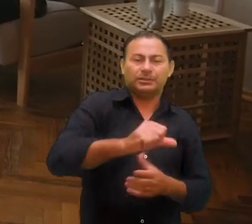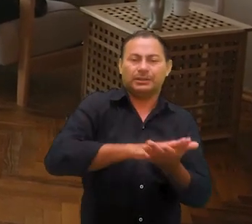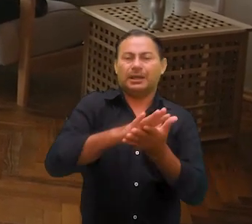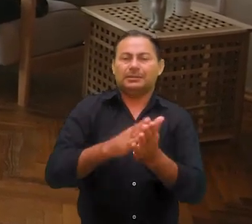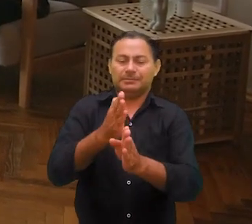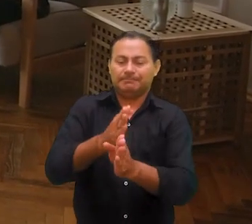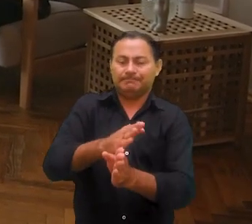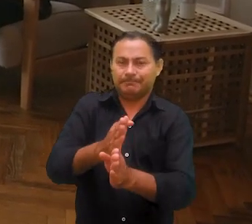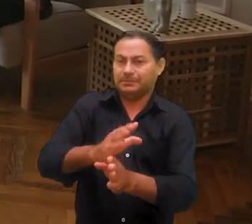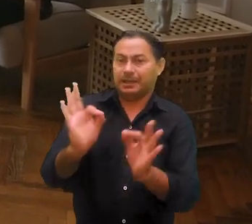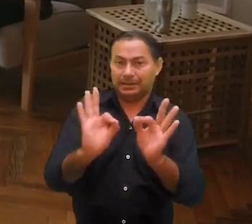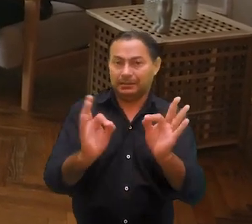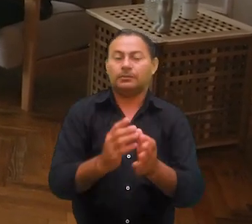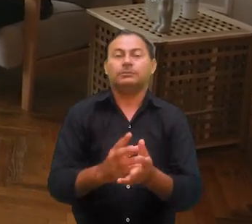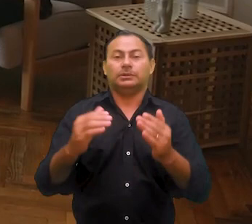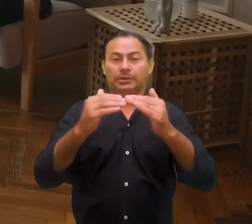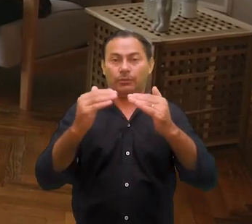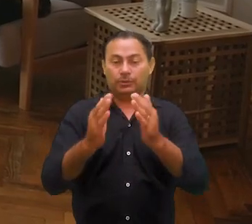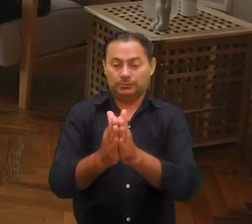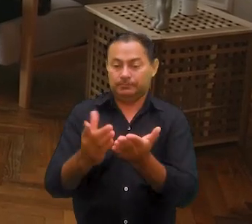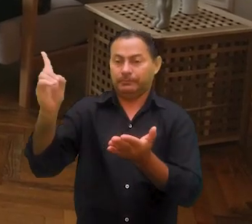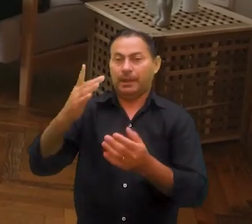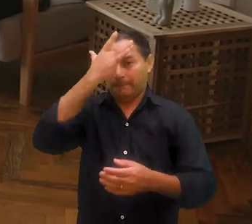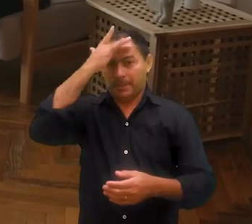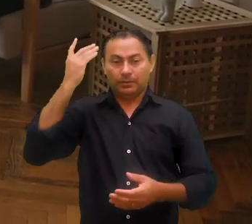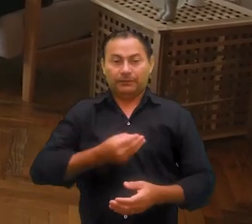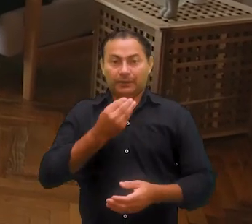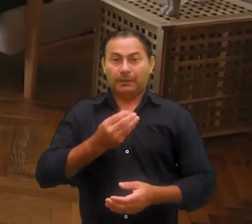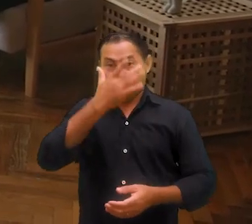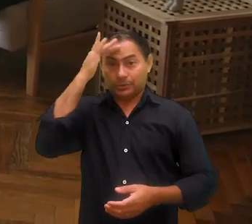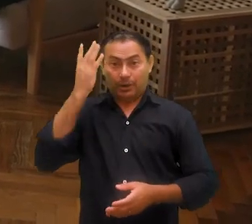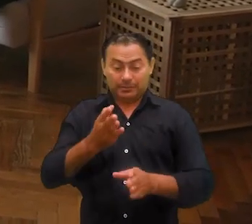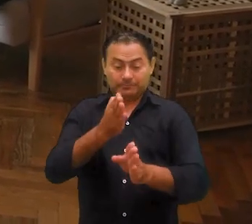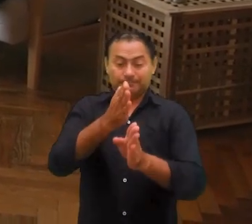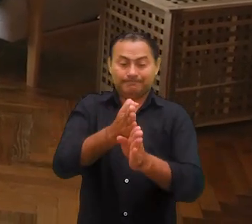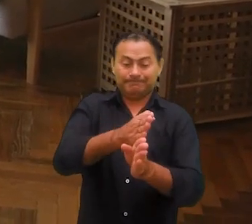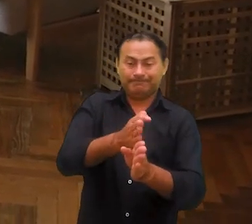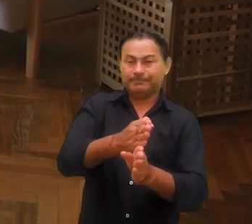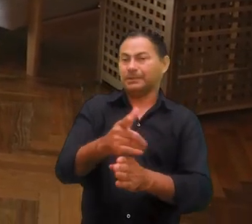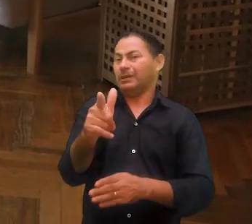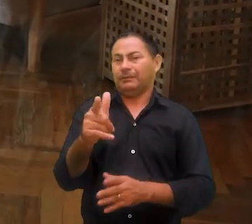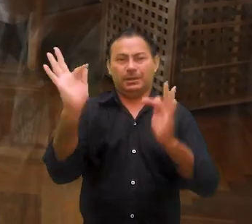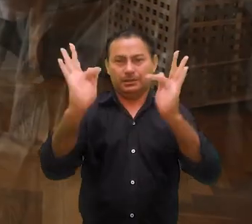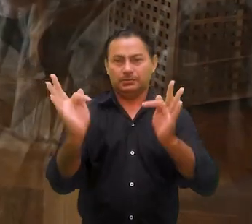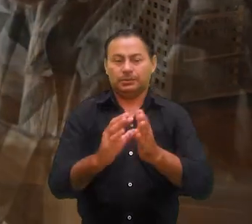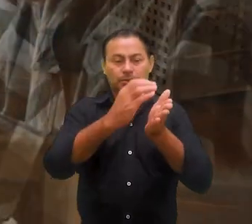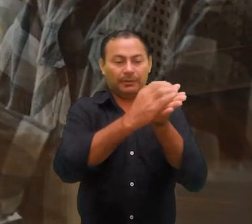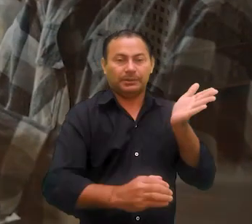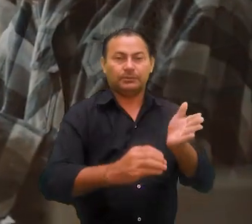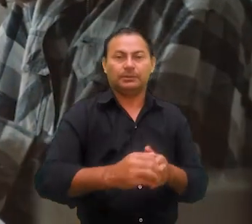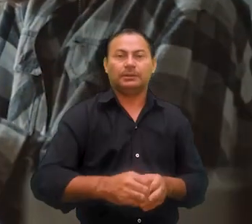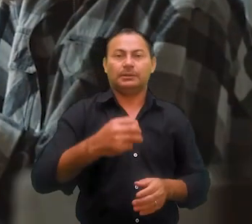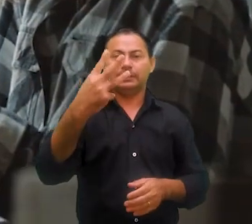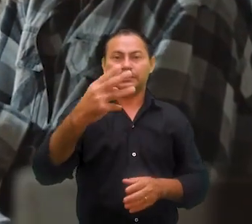elimine o negativo, nada de ficar em cima do muro. De acordo com a Bíblia, a pessoa que fica em cima do muro é infeliz.